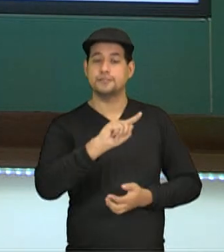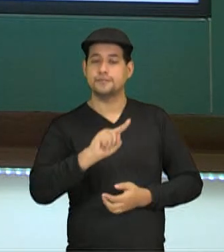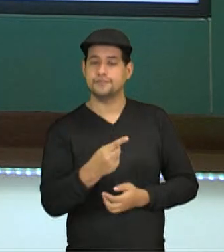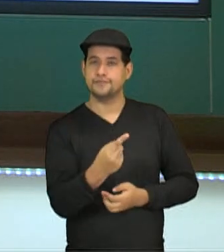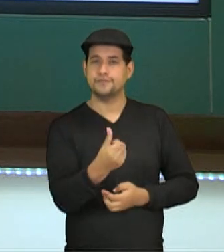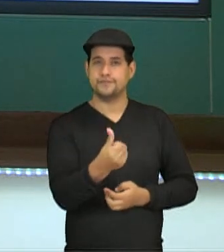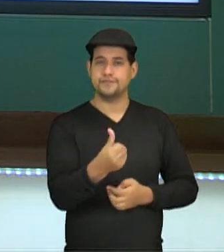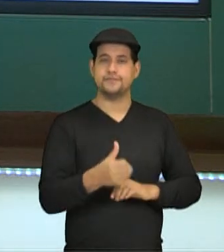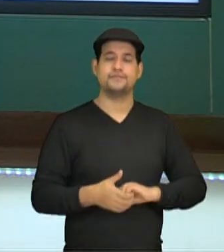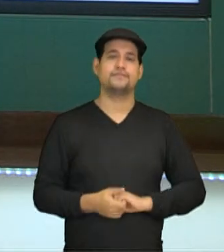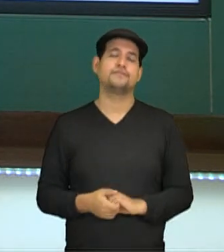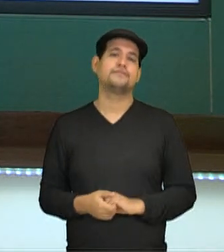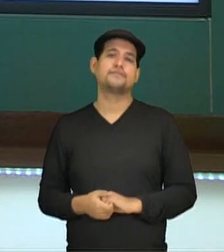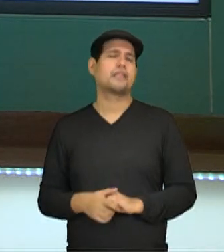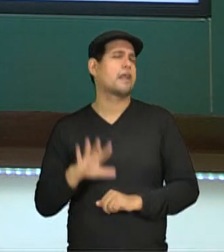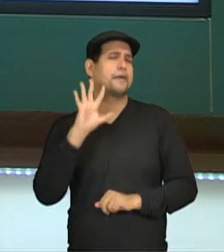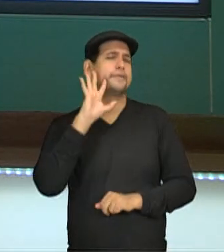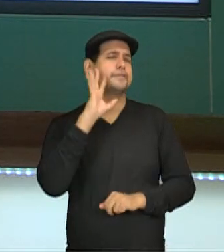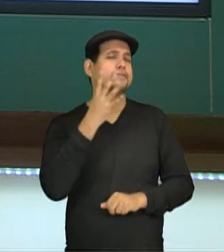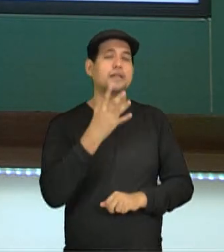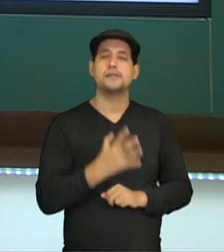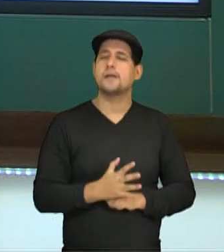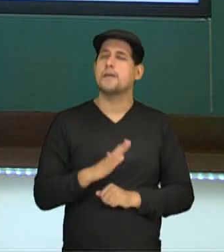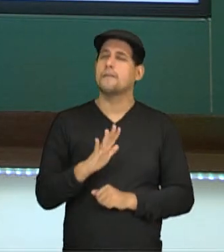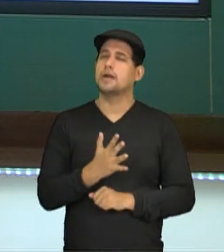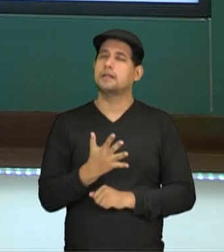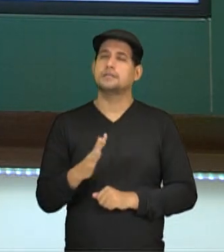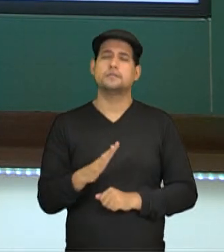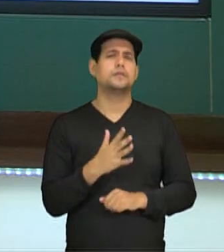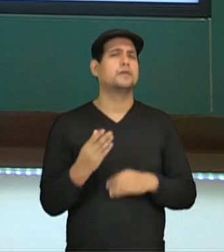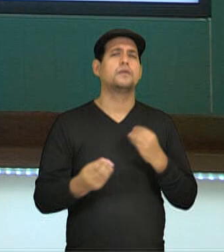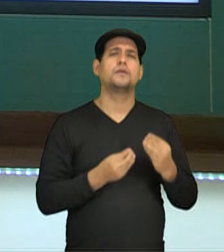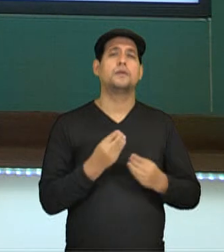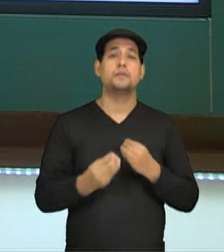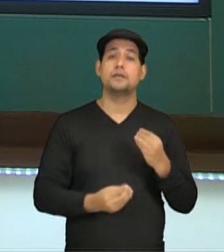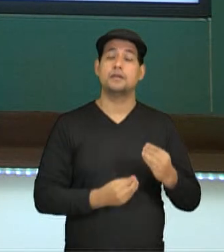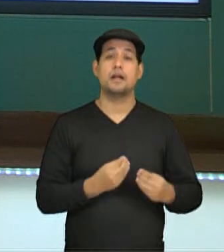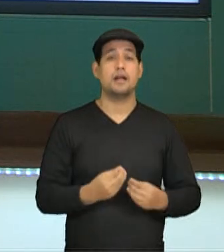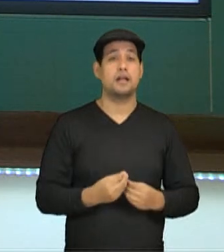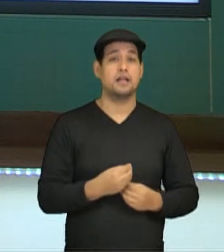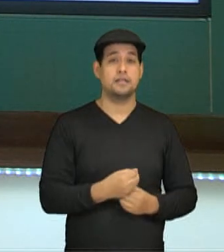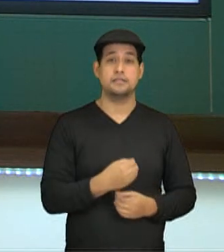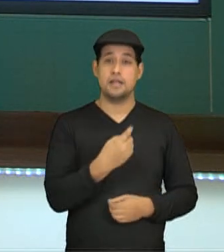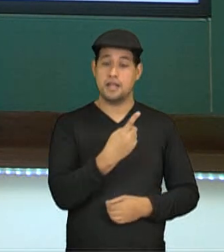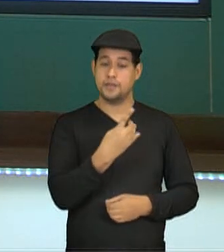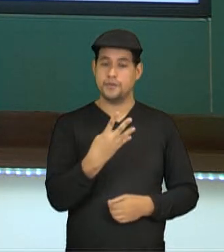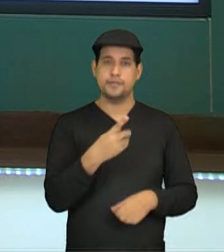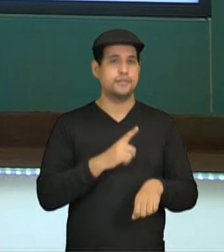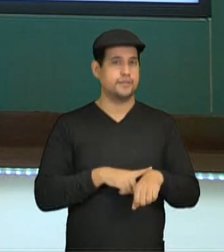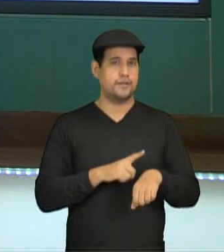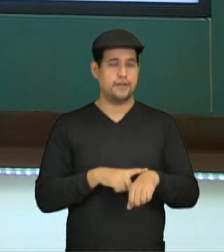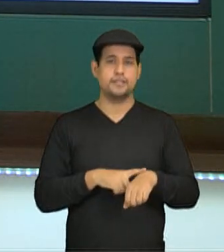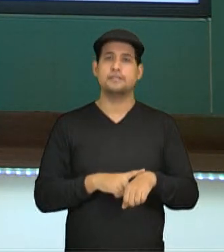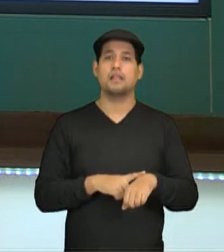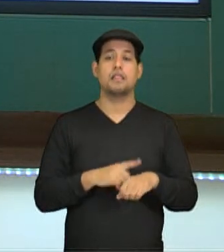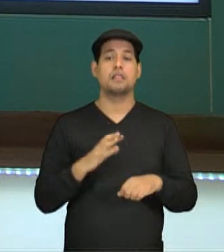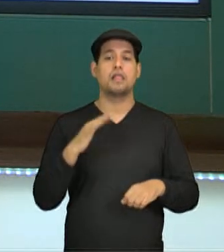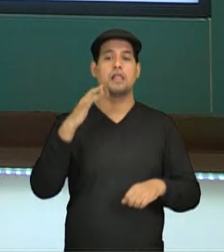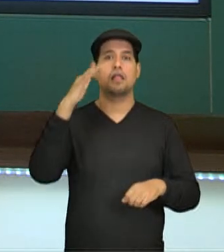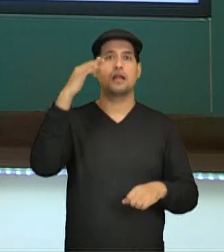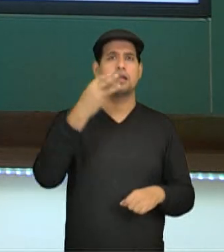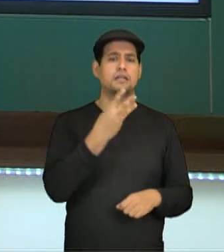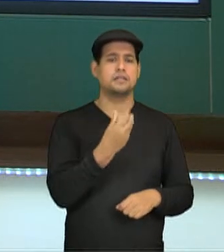36,6. Isso acontece mais ou menos, ó, às 14 horas. Então, olha lá, a temperatura mais alta foi